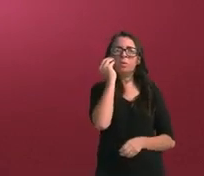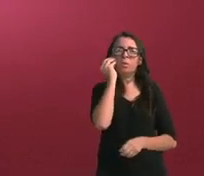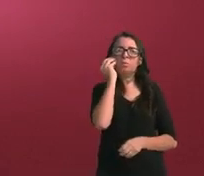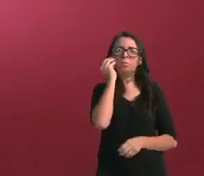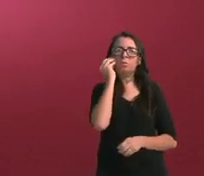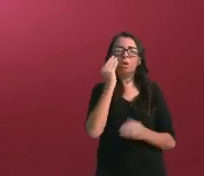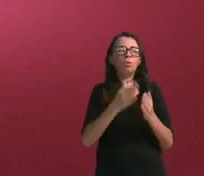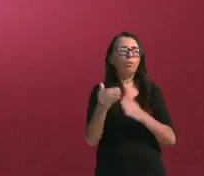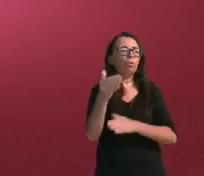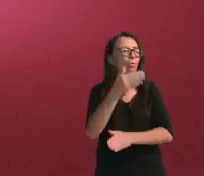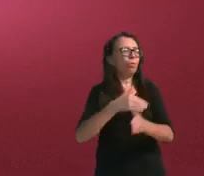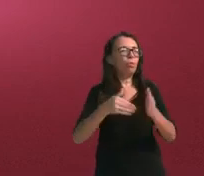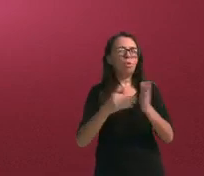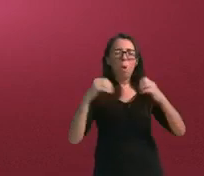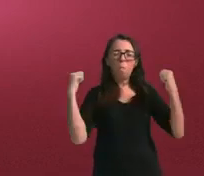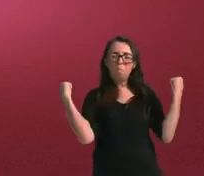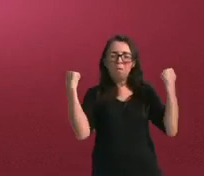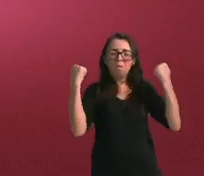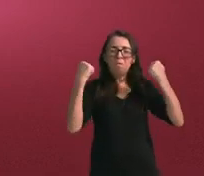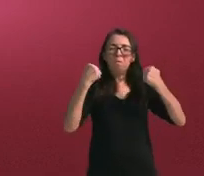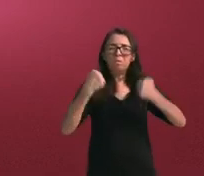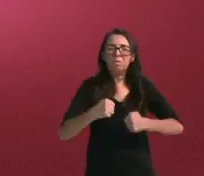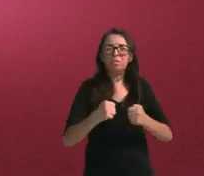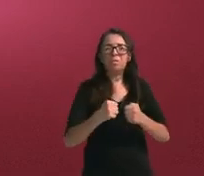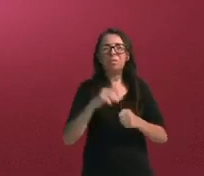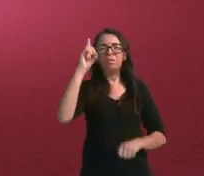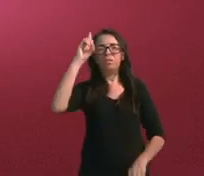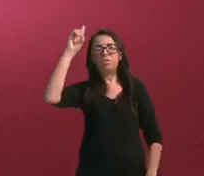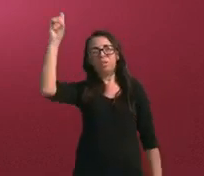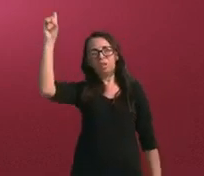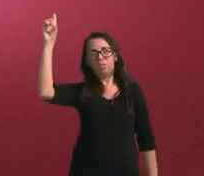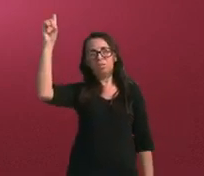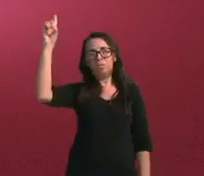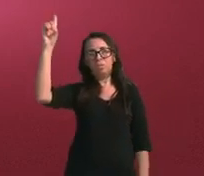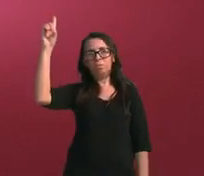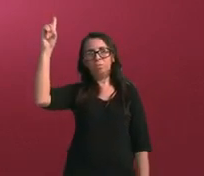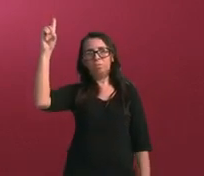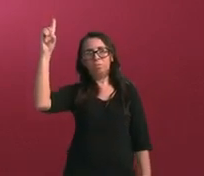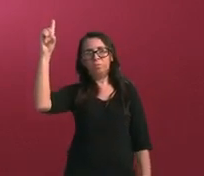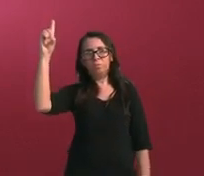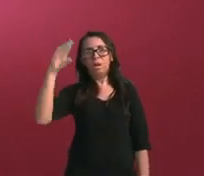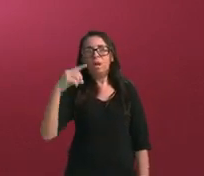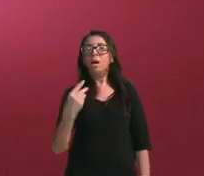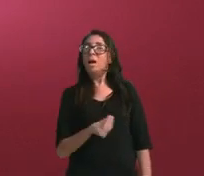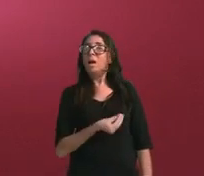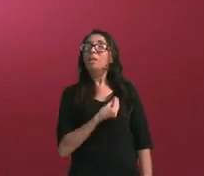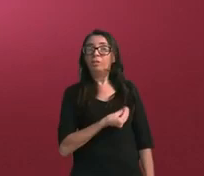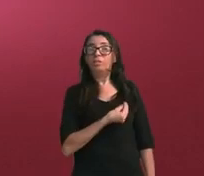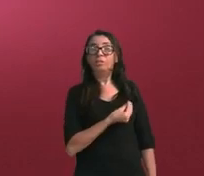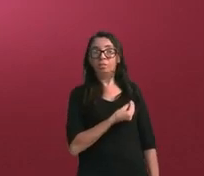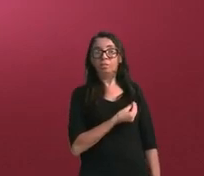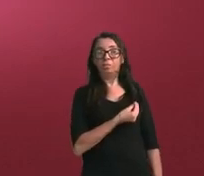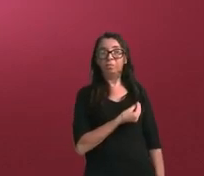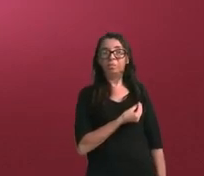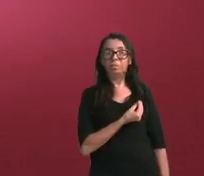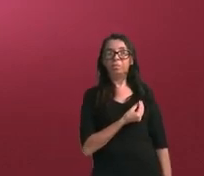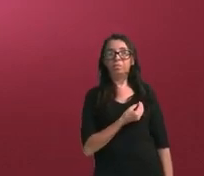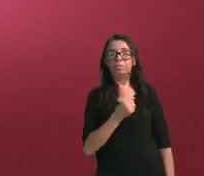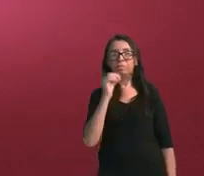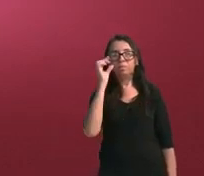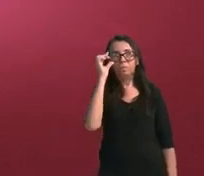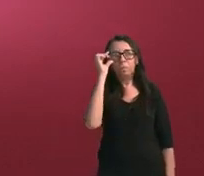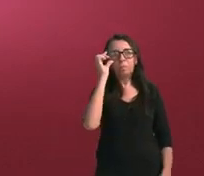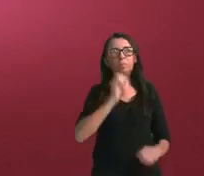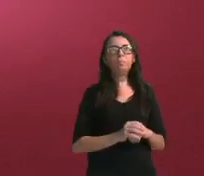aqui no capítulo 10 de Lucas. Os irmãos podem verificar toda a